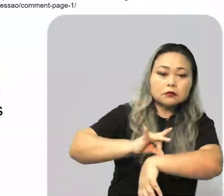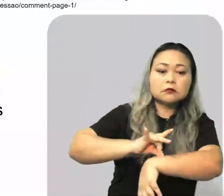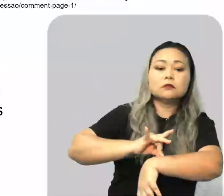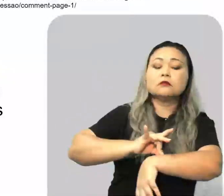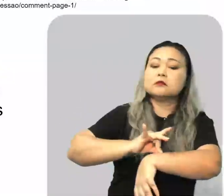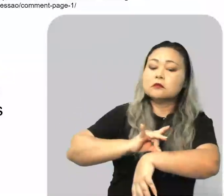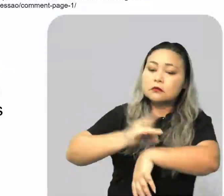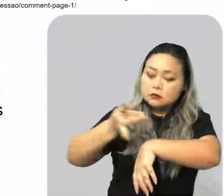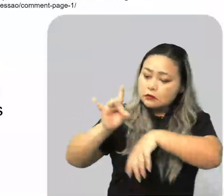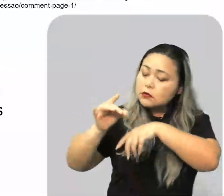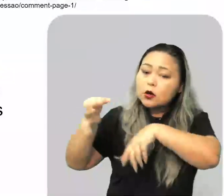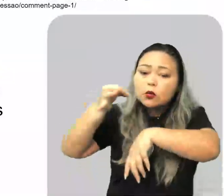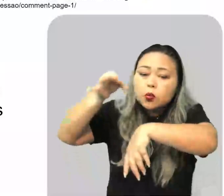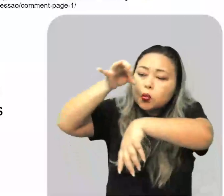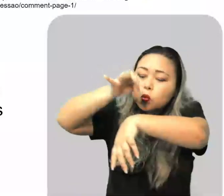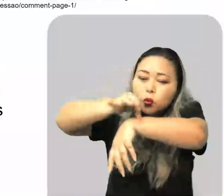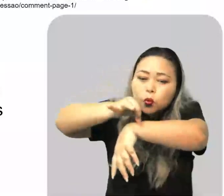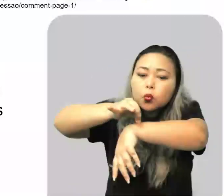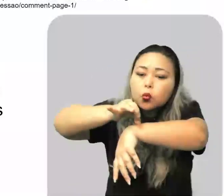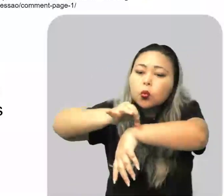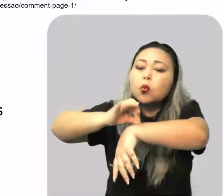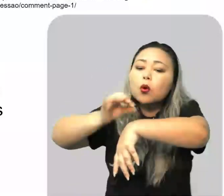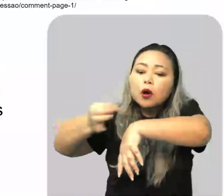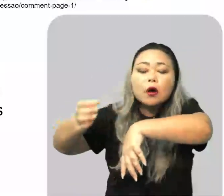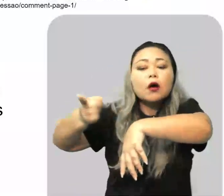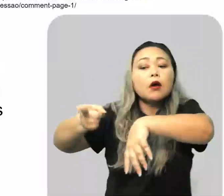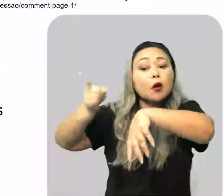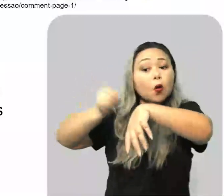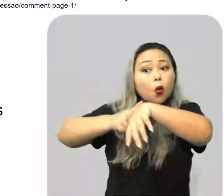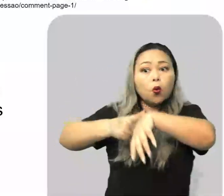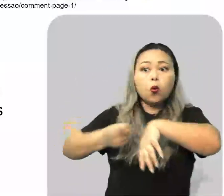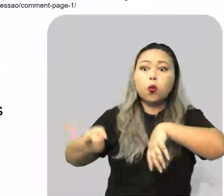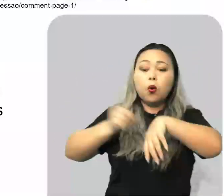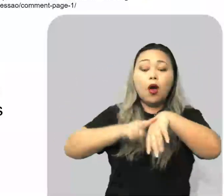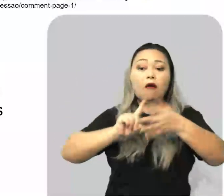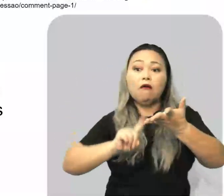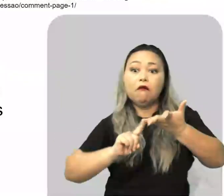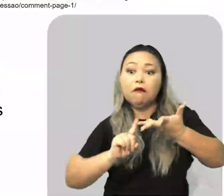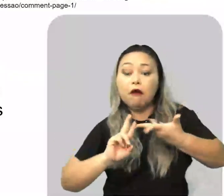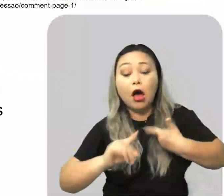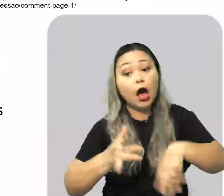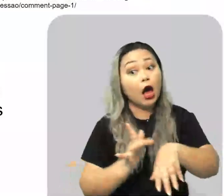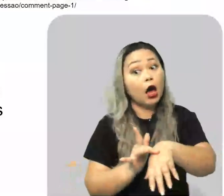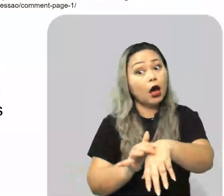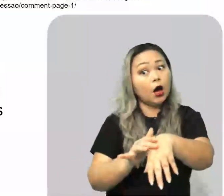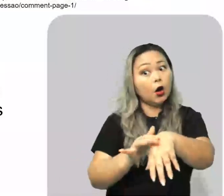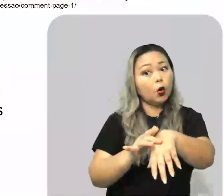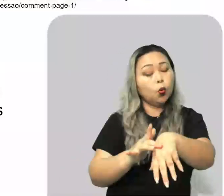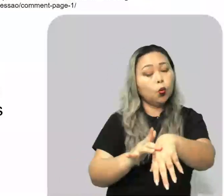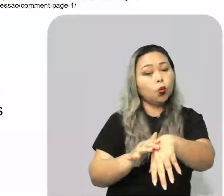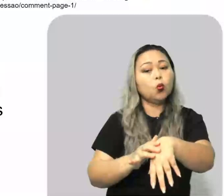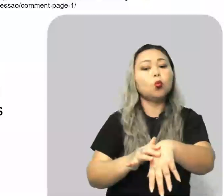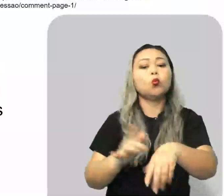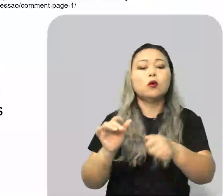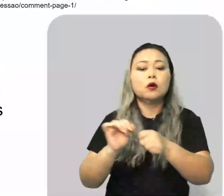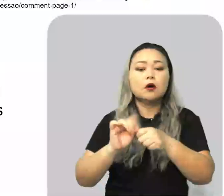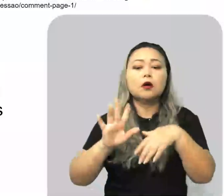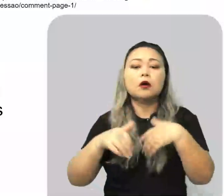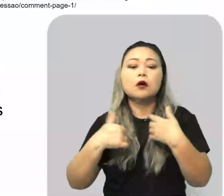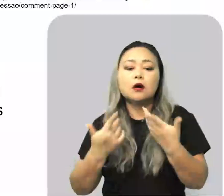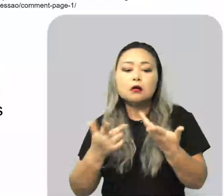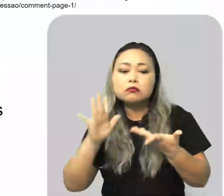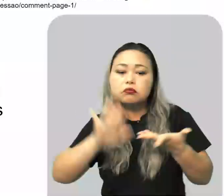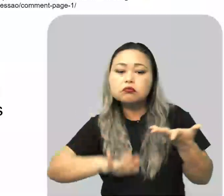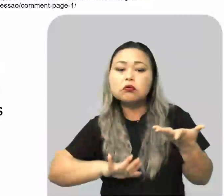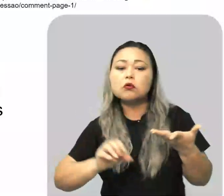artrópode, né? Esse mosquito, ele vai transmitir várias doenças. Você tem que ficar ligado nisso aí. Infectado e